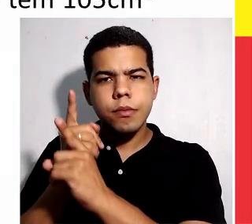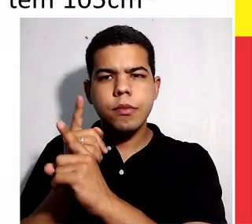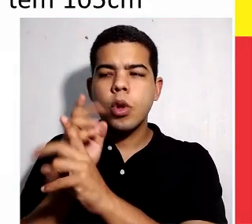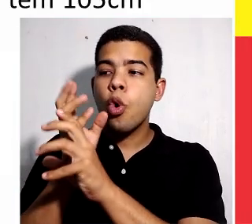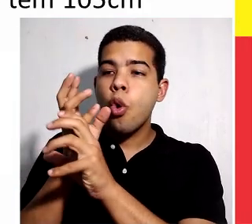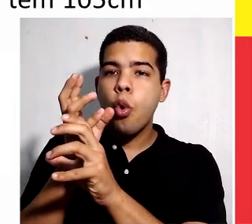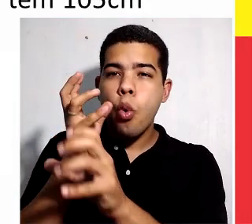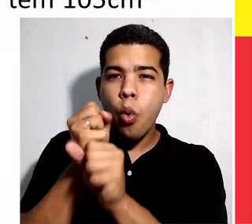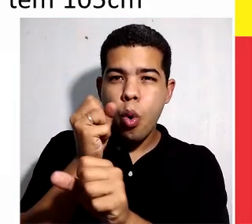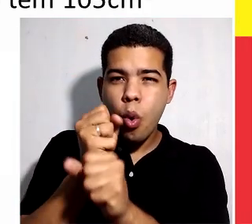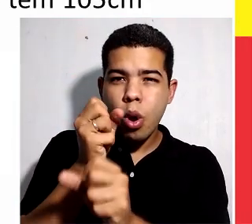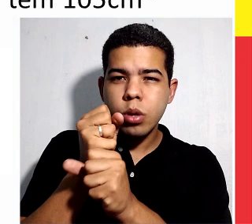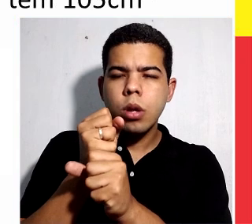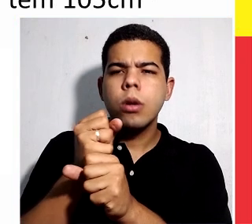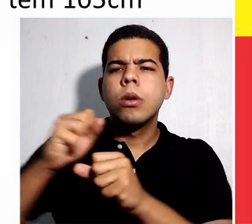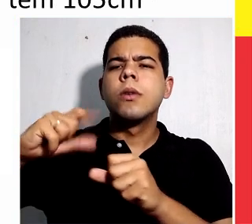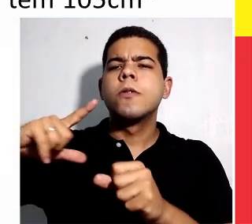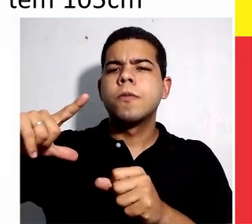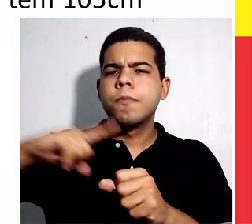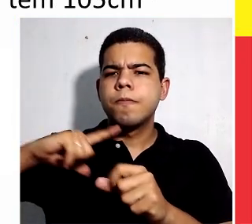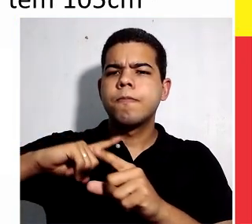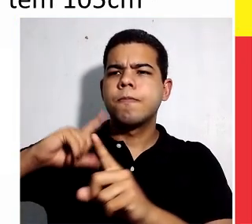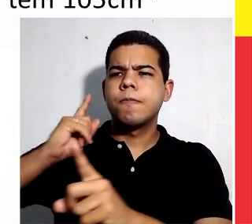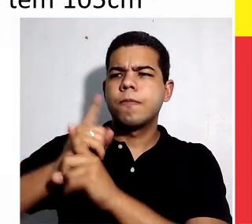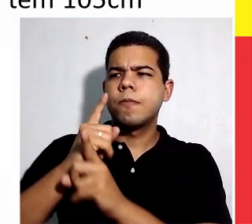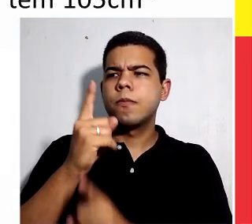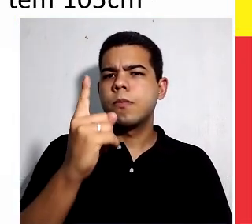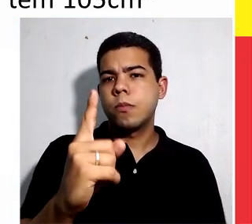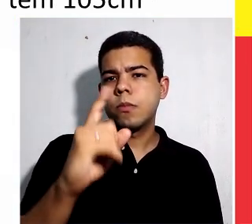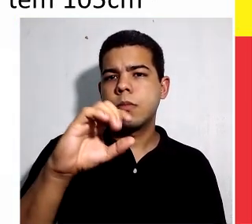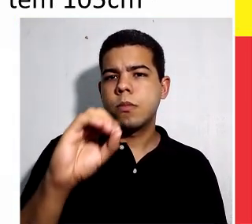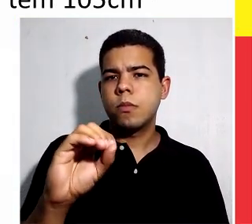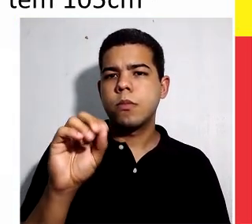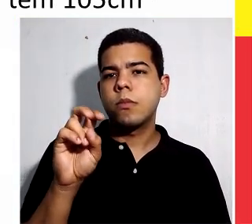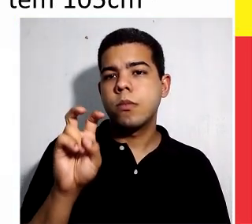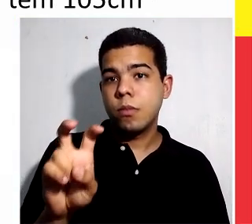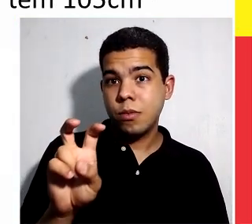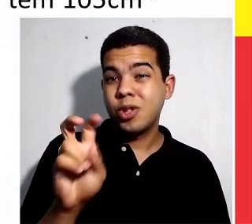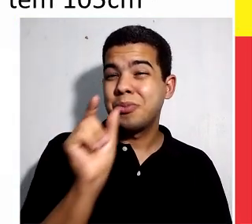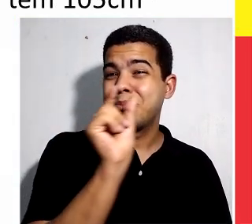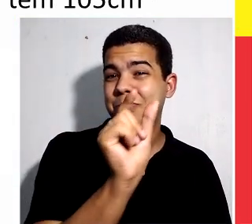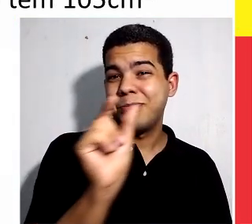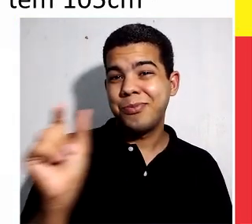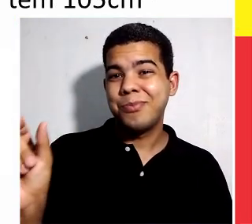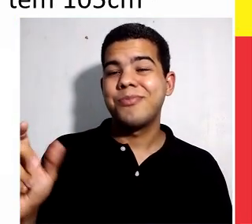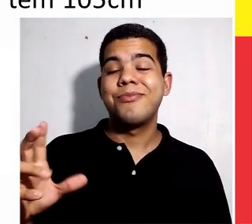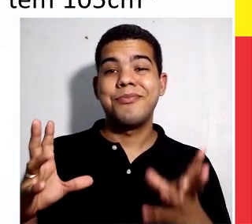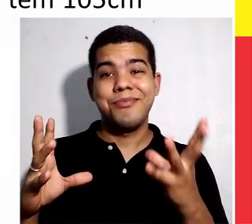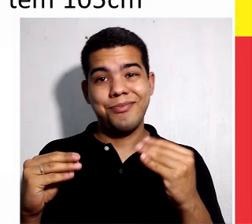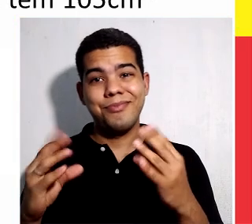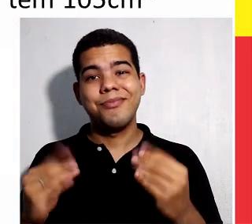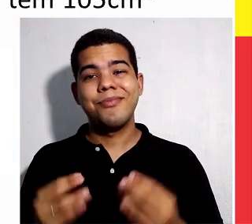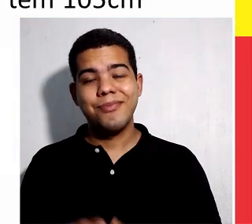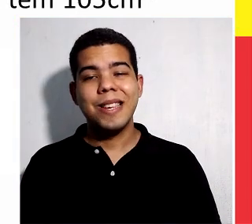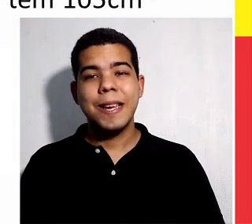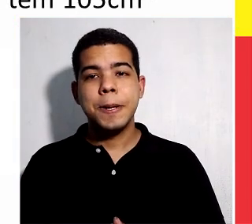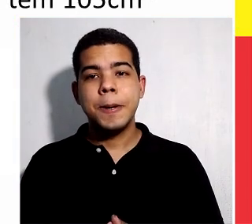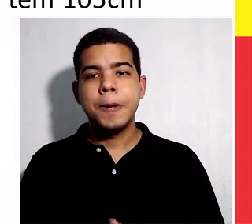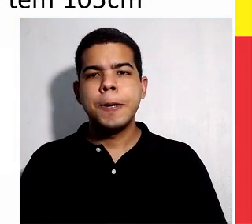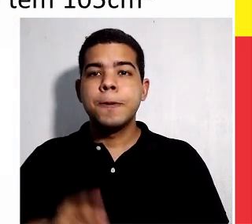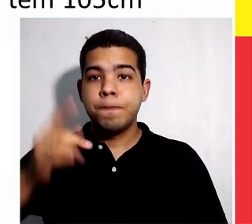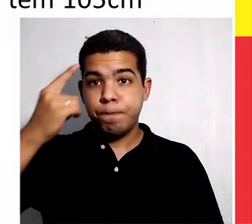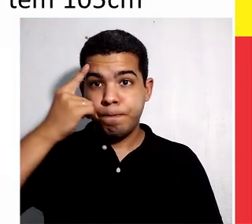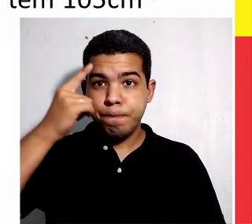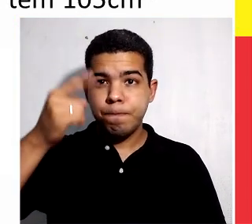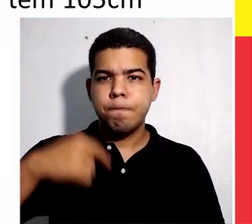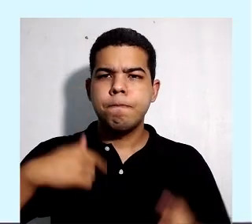Ao contarmos aqui, podemos encontrar 105 quadradinhos. Ok, então lembra do que eu falei